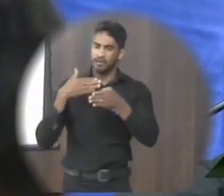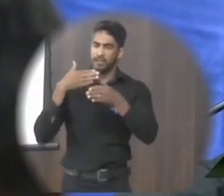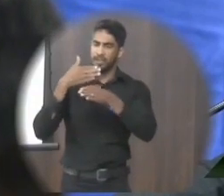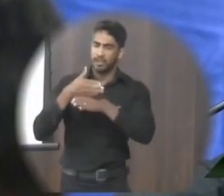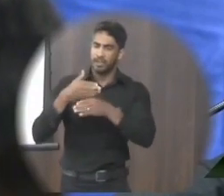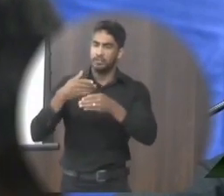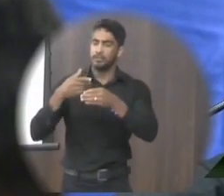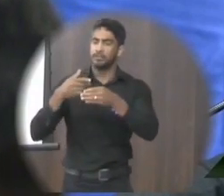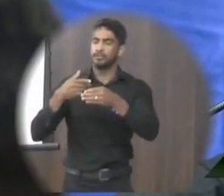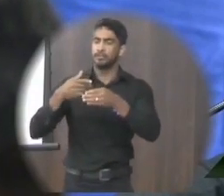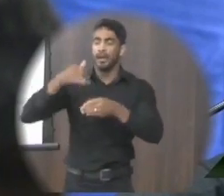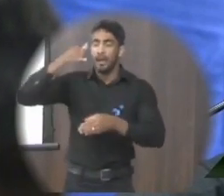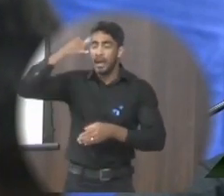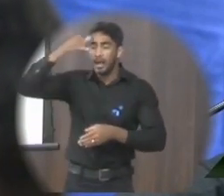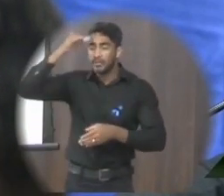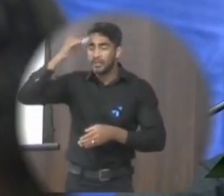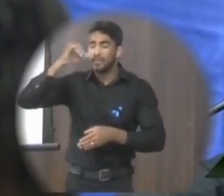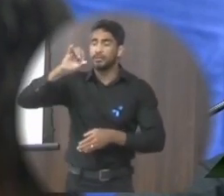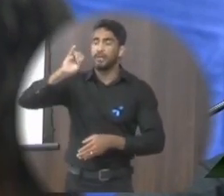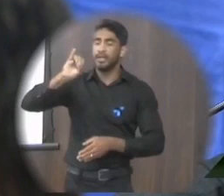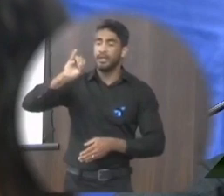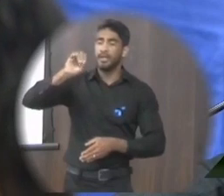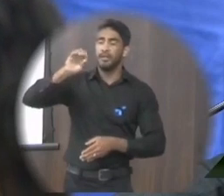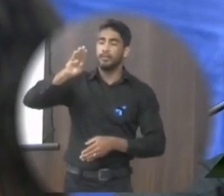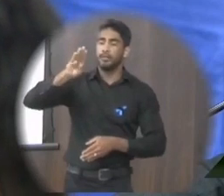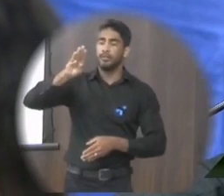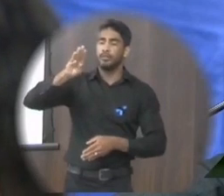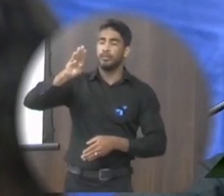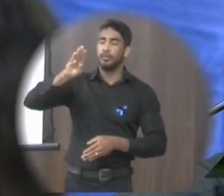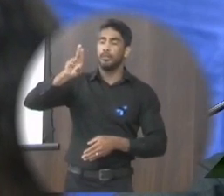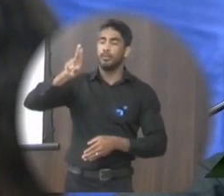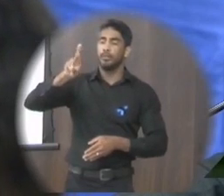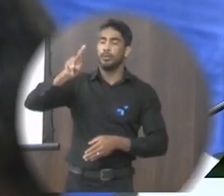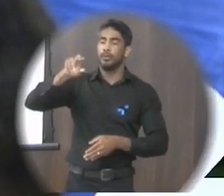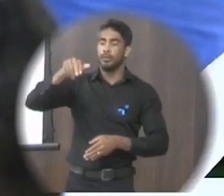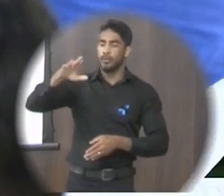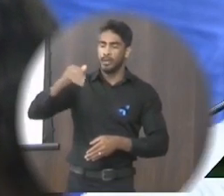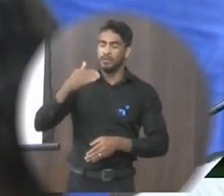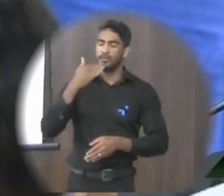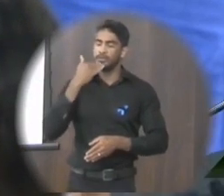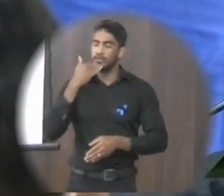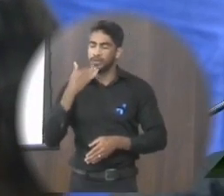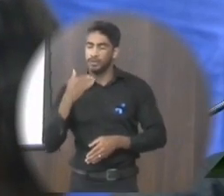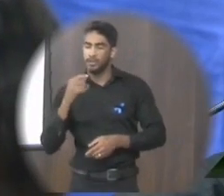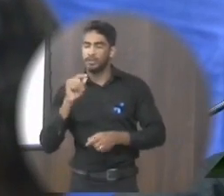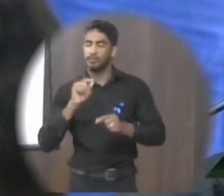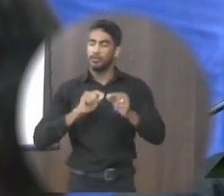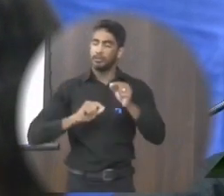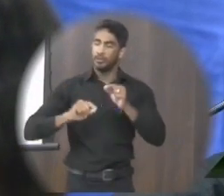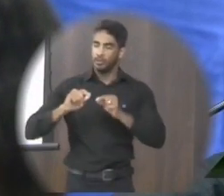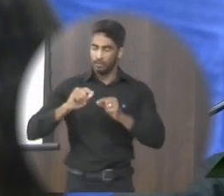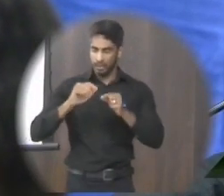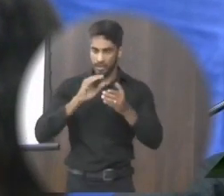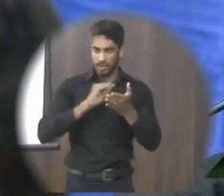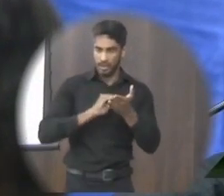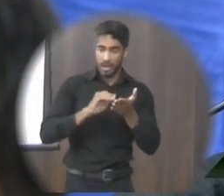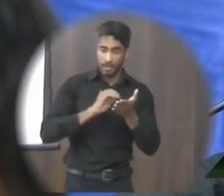Imburana. Eu fiz aqui um requerimento, onde peço ao nosso